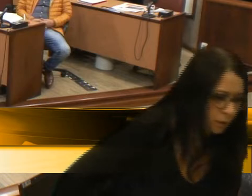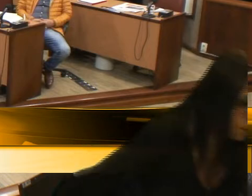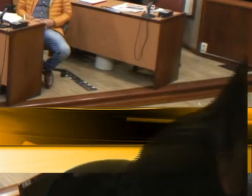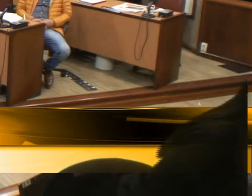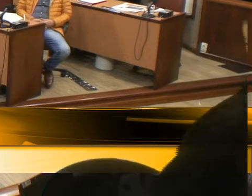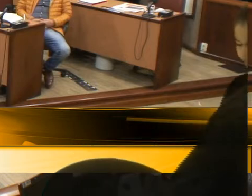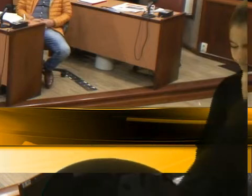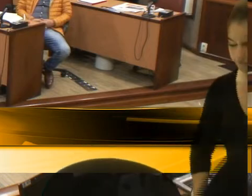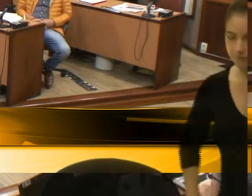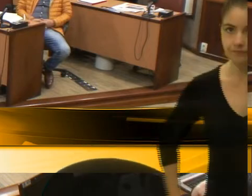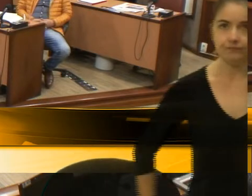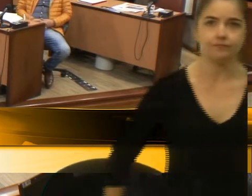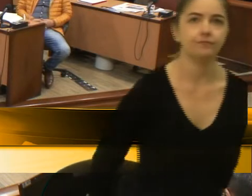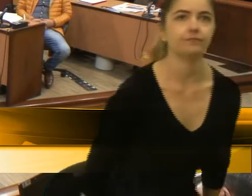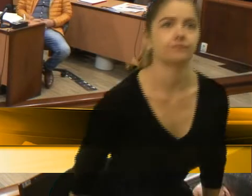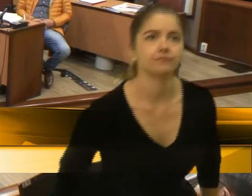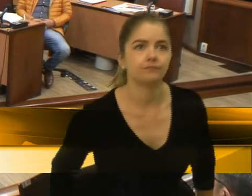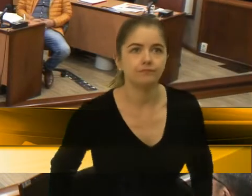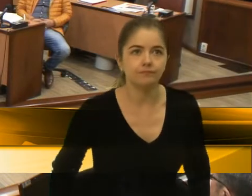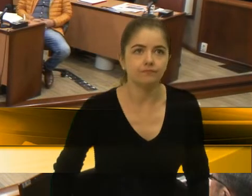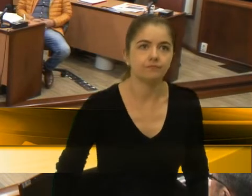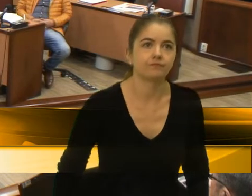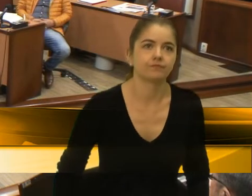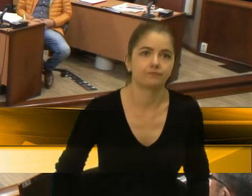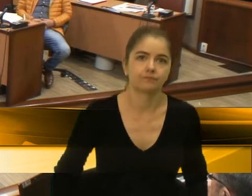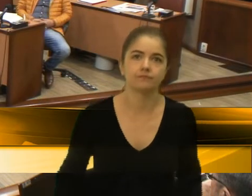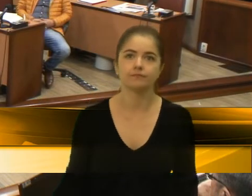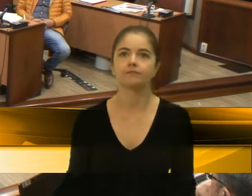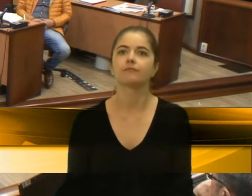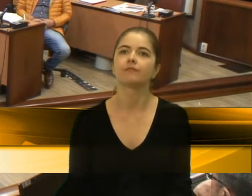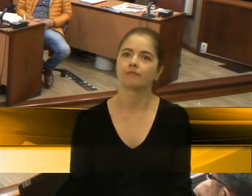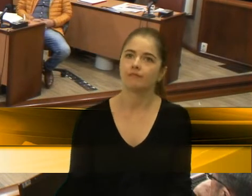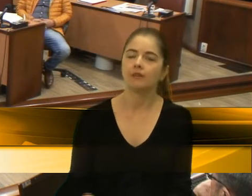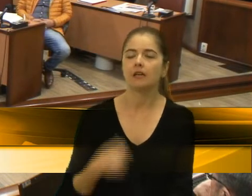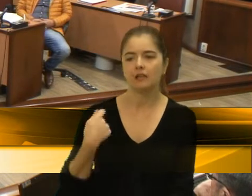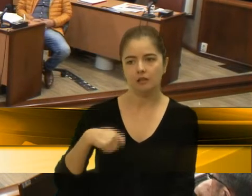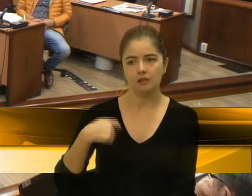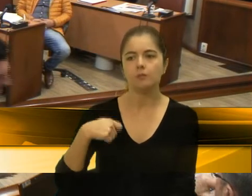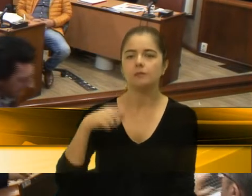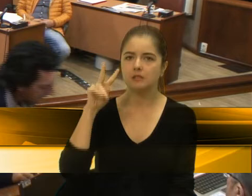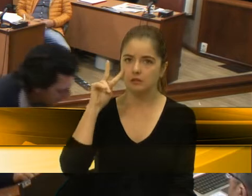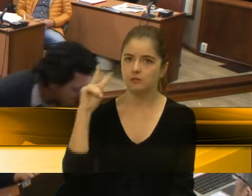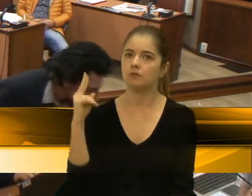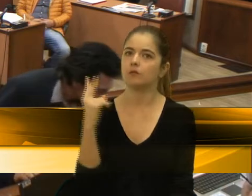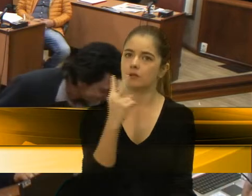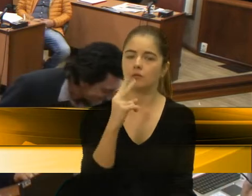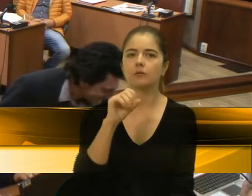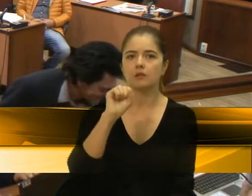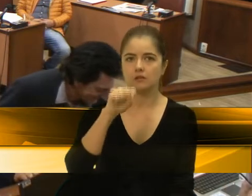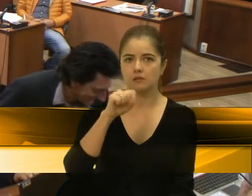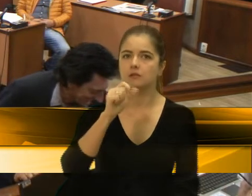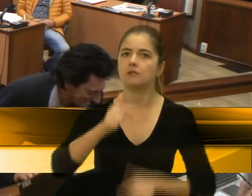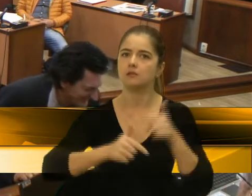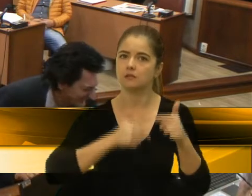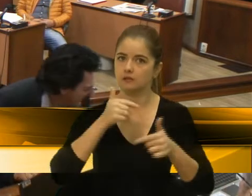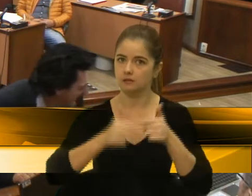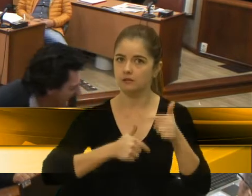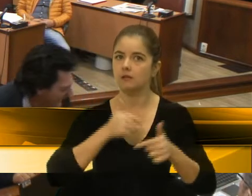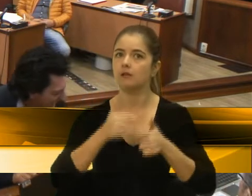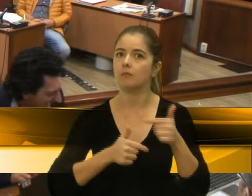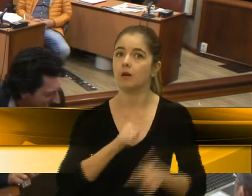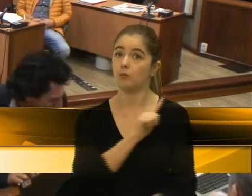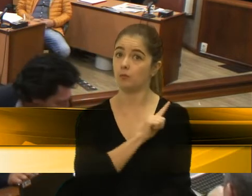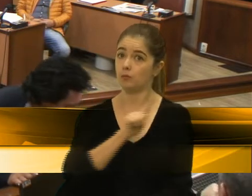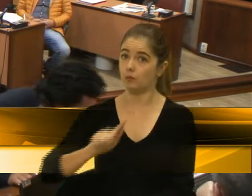Bom, vereador Felipe, preciso também reconhecer, né, todo um trabalho que foi feito, e aí tanto pelo governo do Estado quanto o